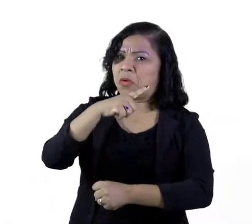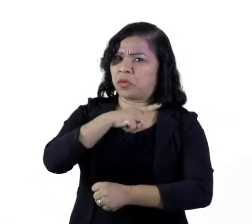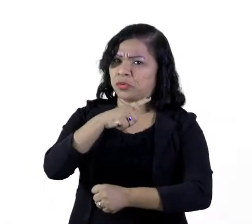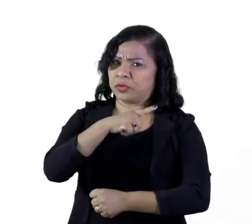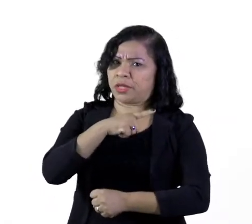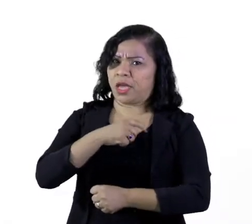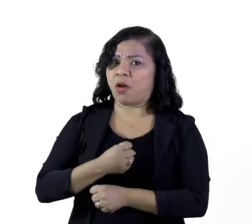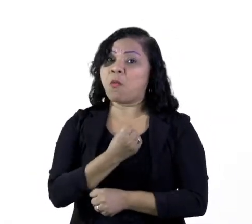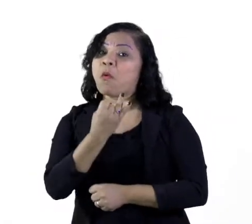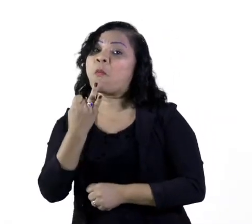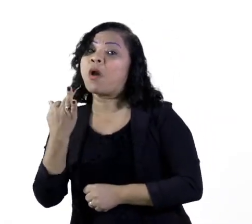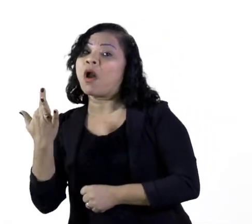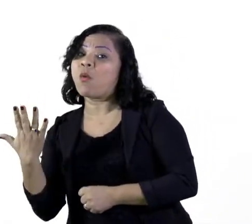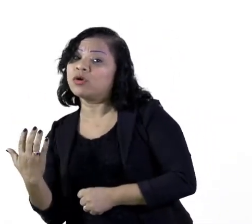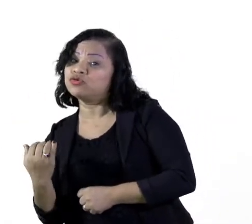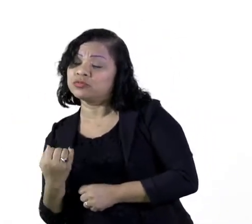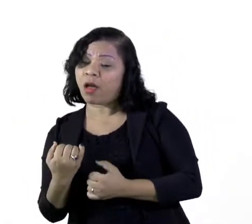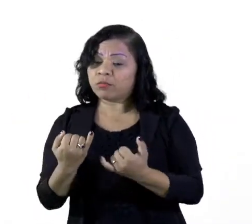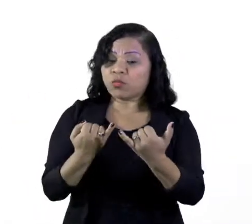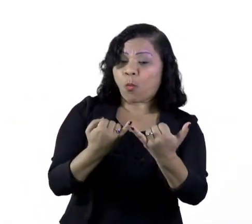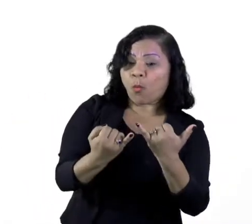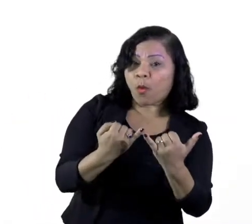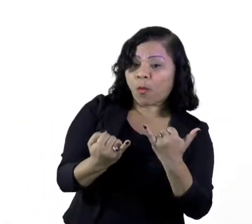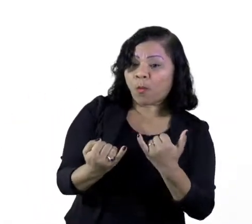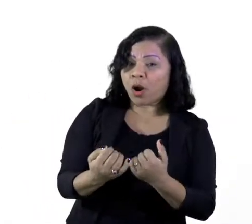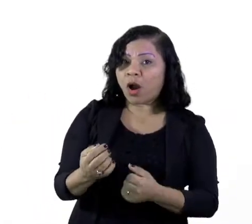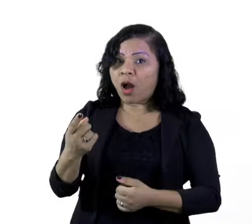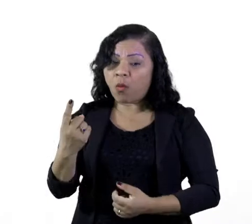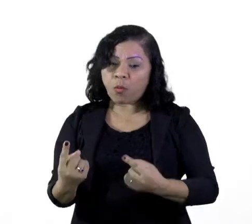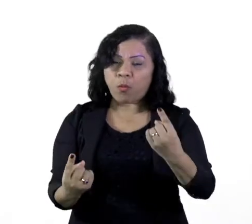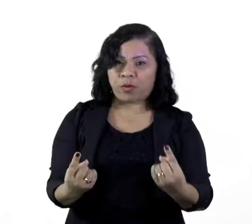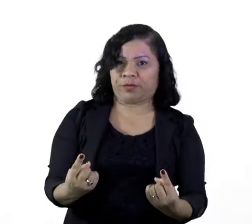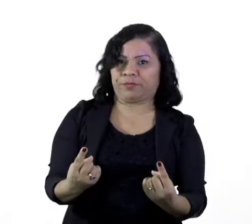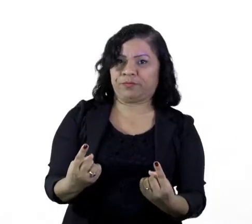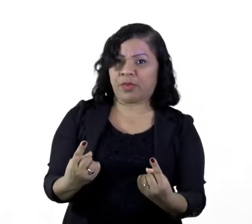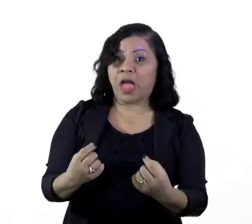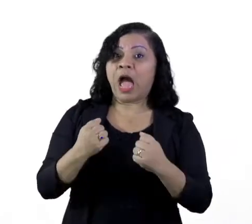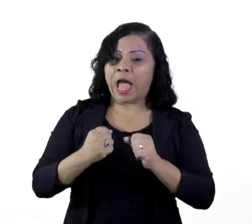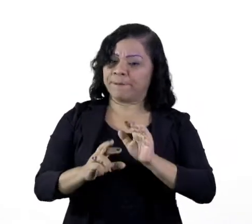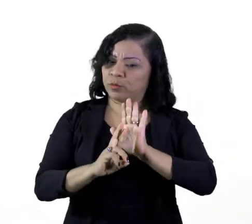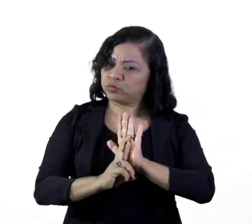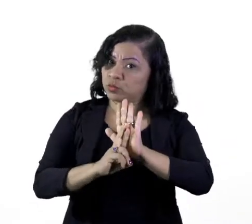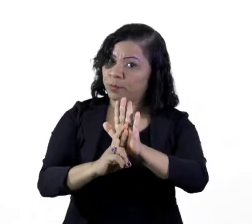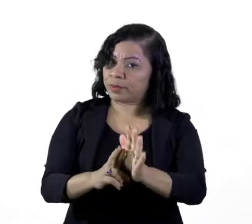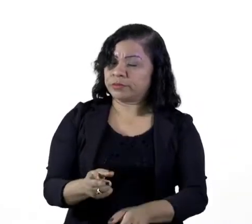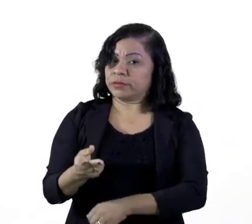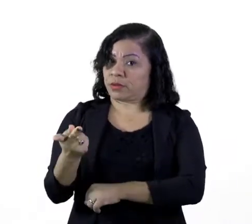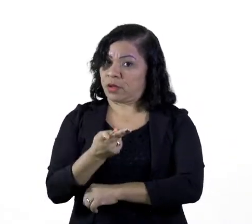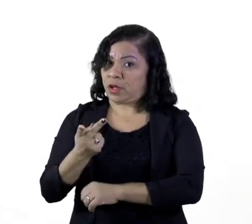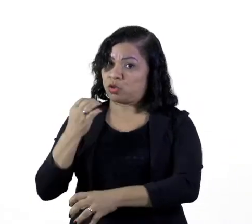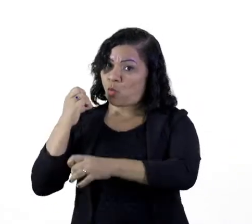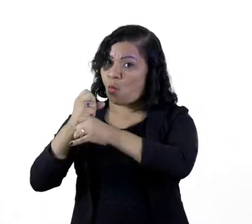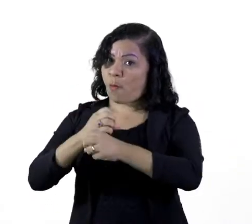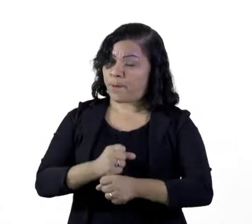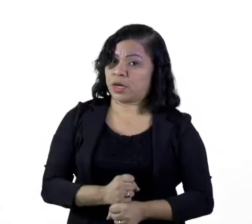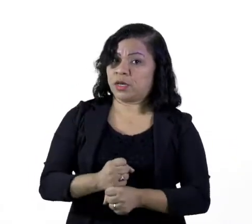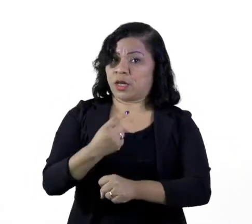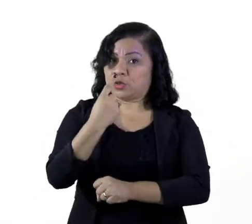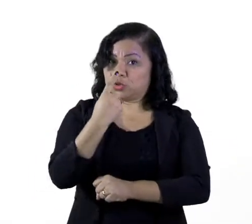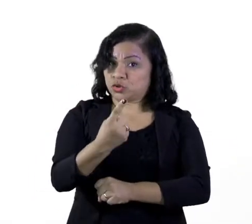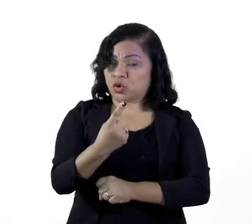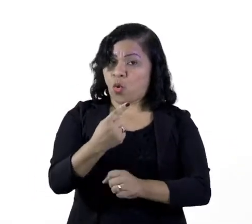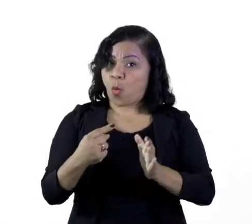entre si, né? E aí a gente pode representar essas duas operações com um sinal, e